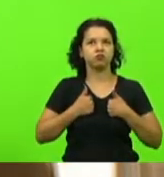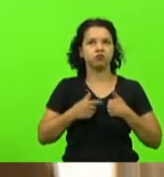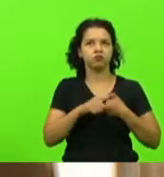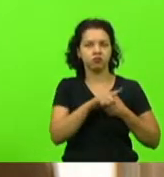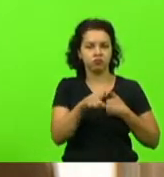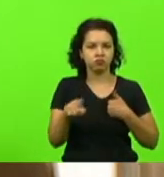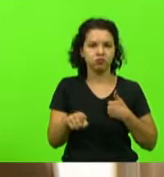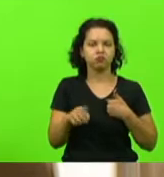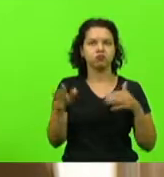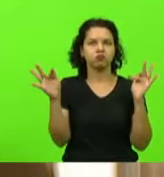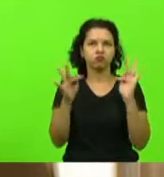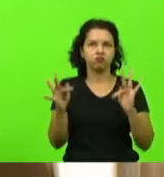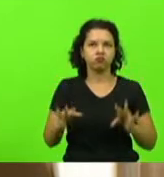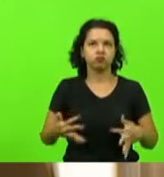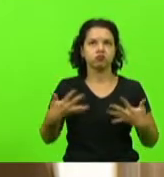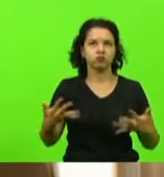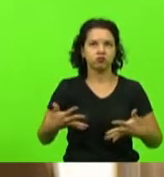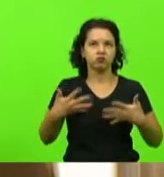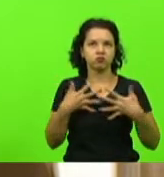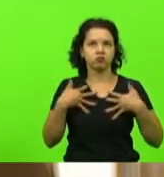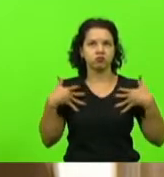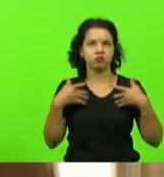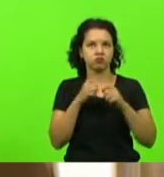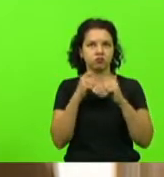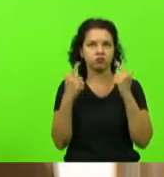alegria essa singela homenagem aqui desta casa.